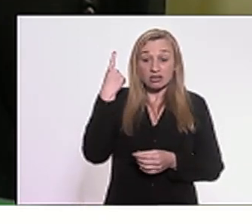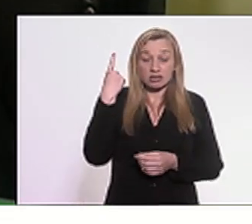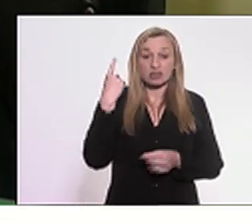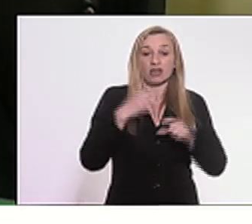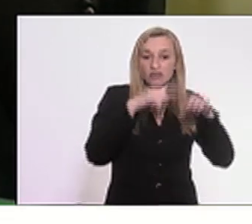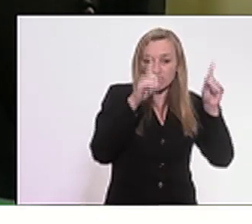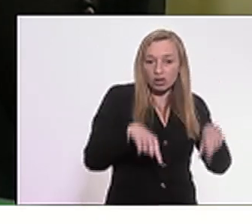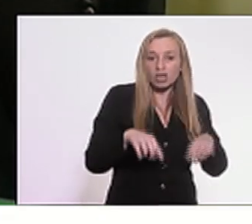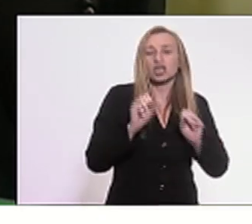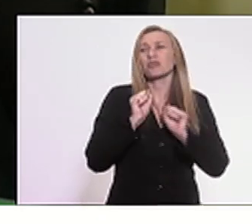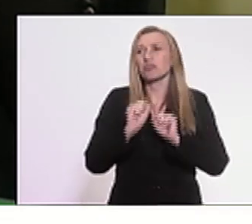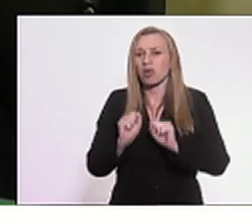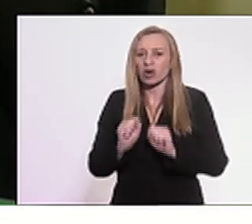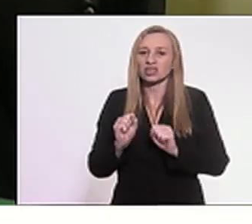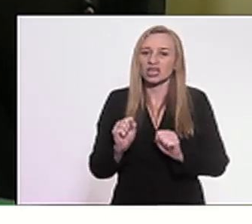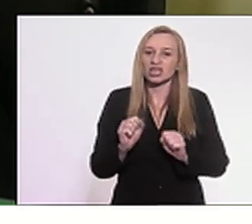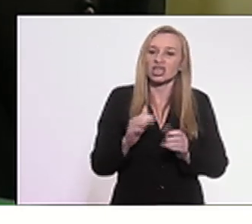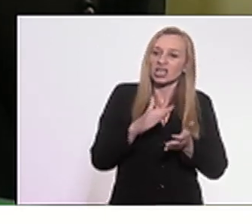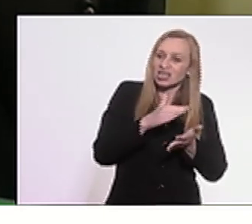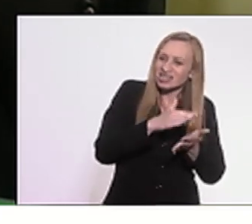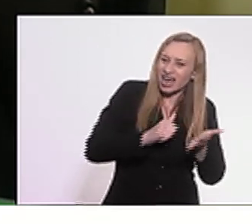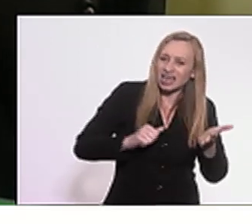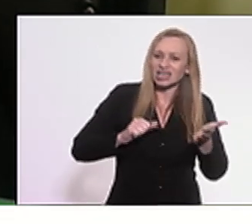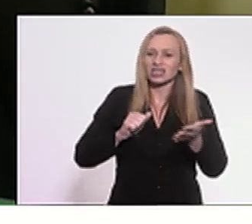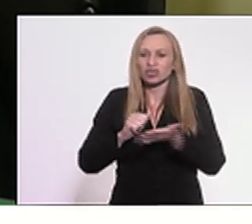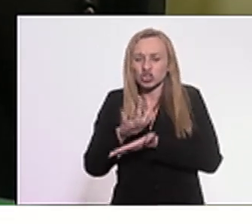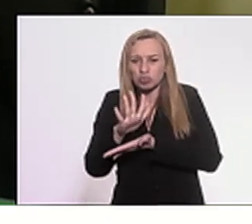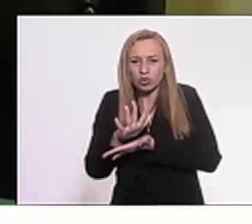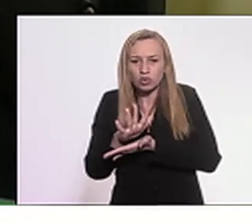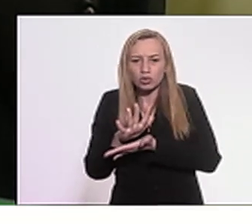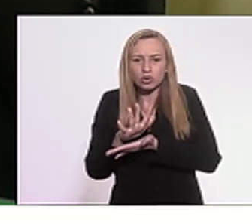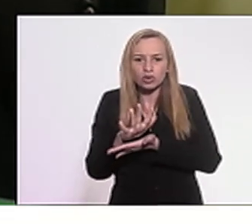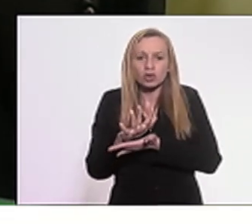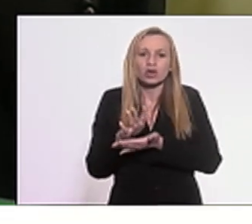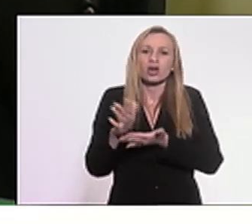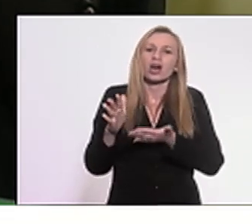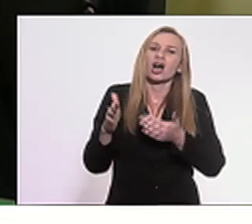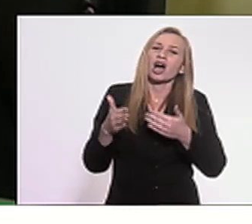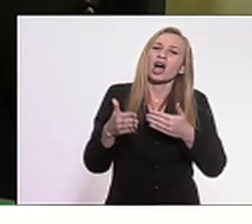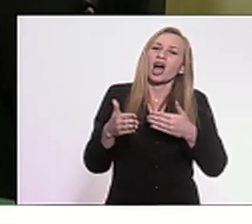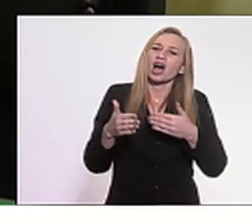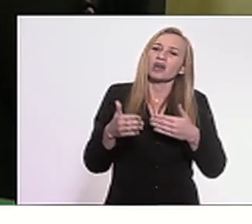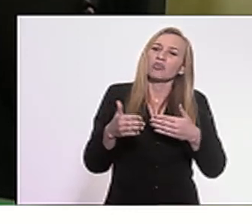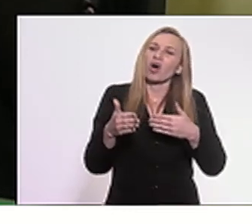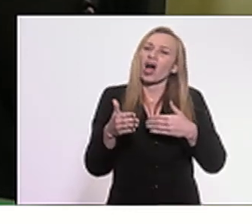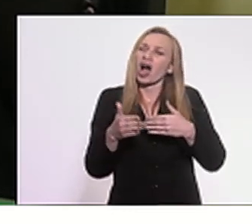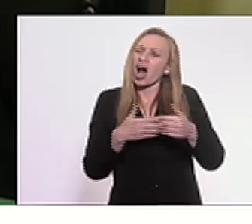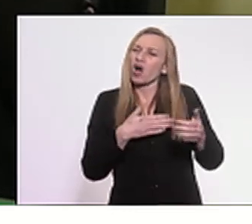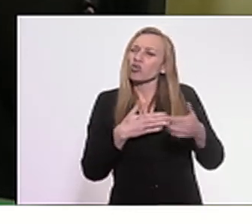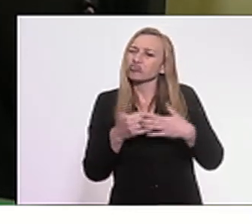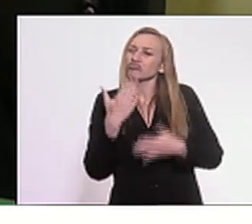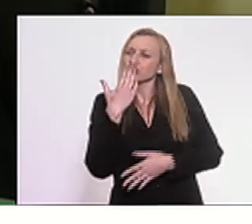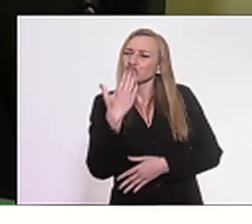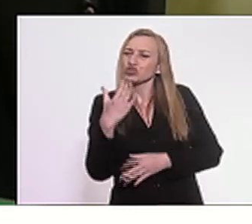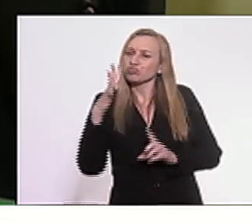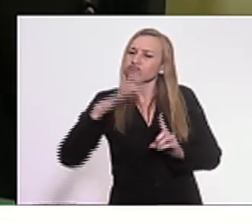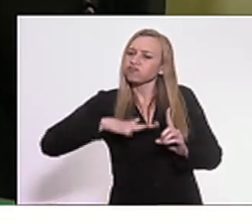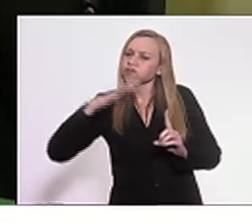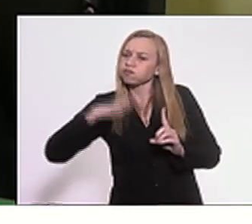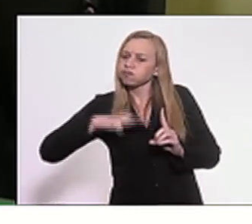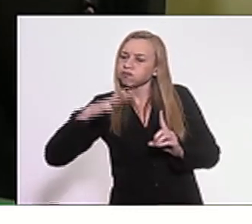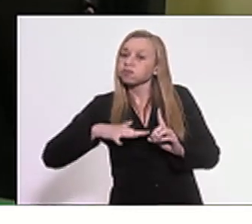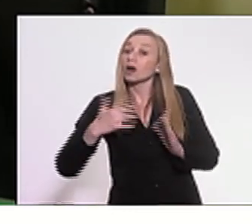porventura, podem até ter sido exonerados, expulsos da polícia por algum tipo de assédio moral. Com certeza. Né?